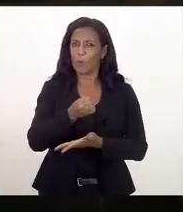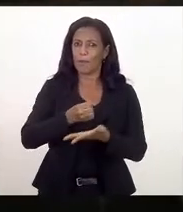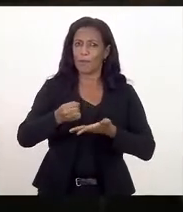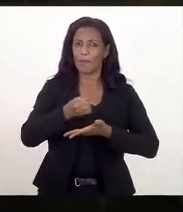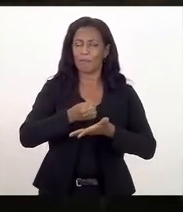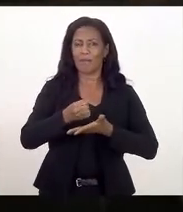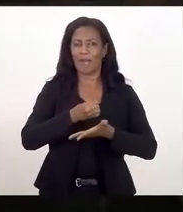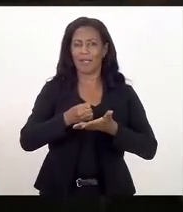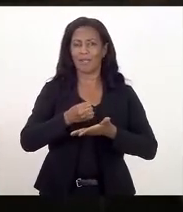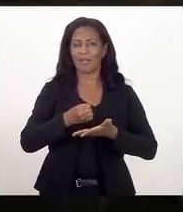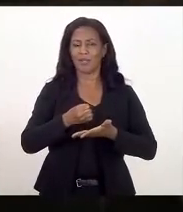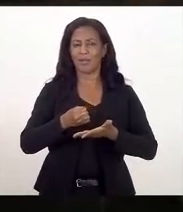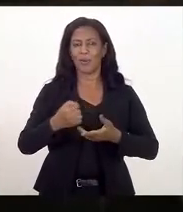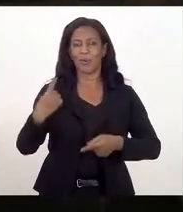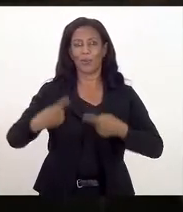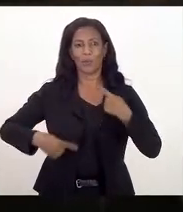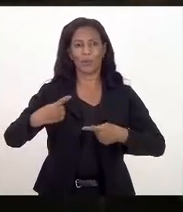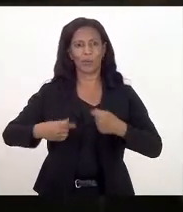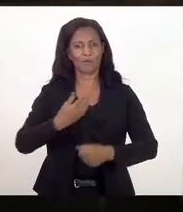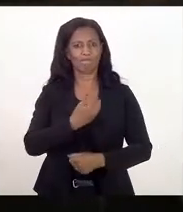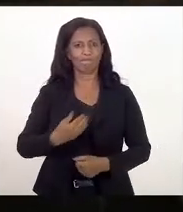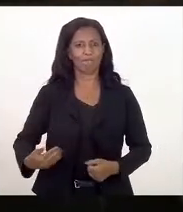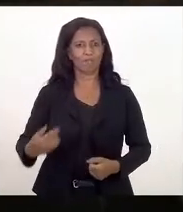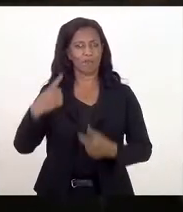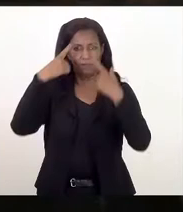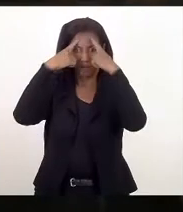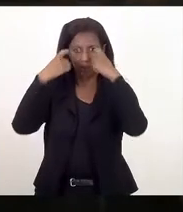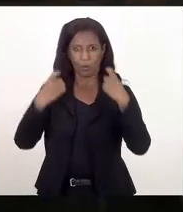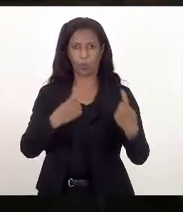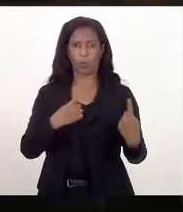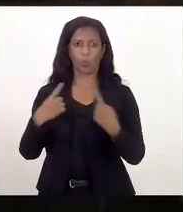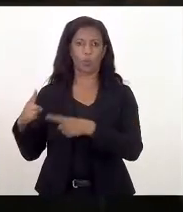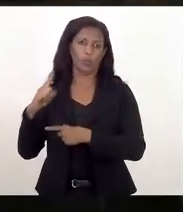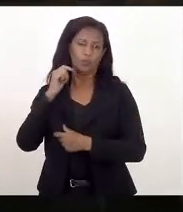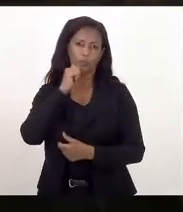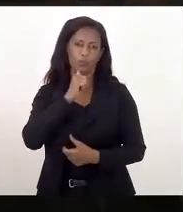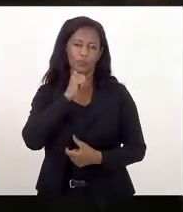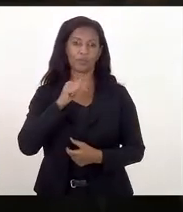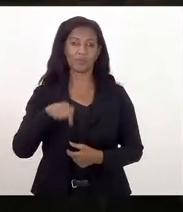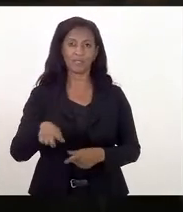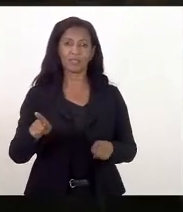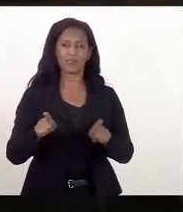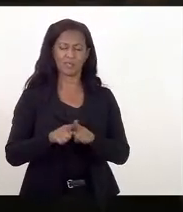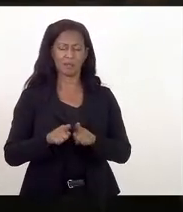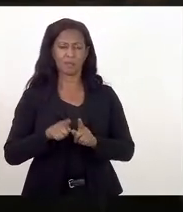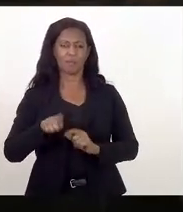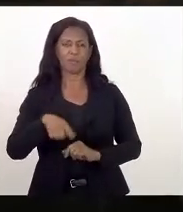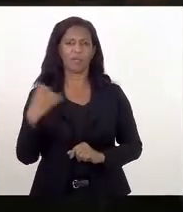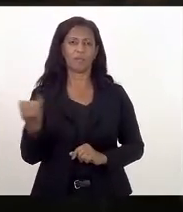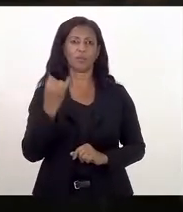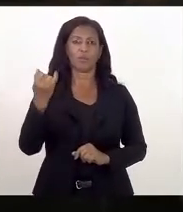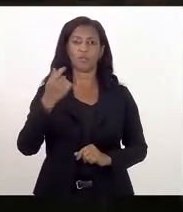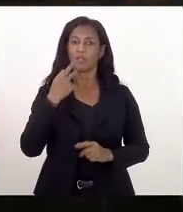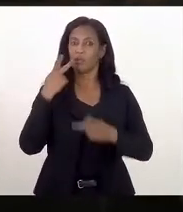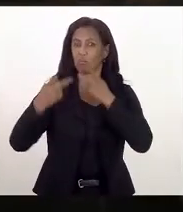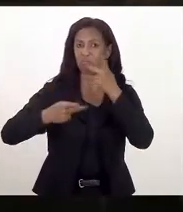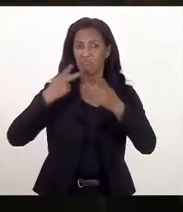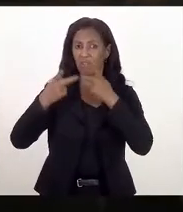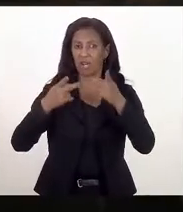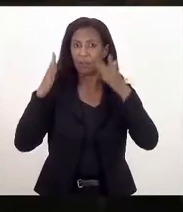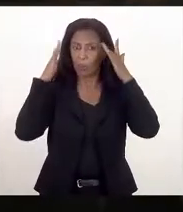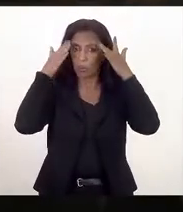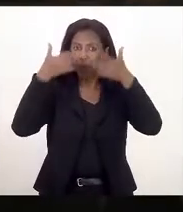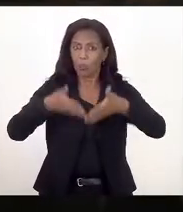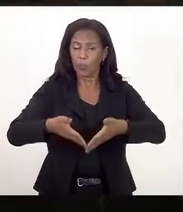política pública do que fala sobre a violência contra a mulher. Então, acho que esse também é um papel que, muitas vezes, não é falado, mas é central.